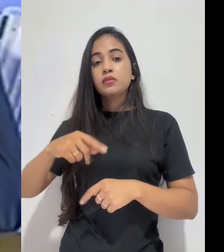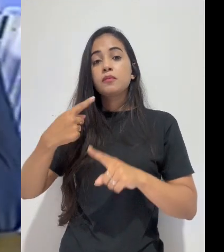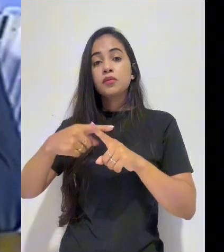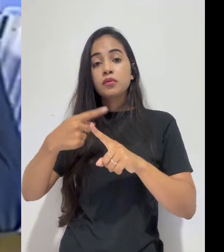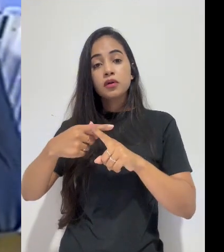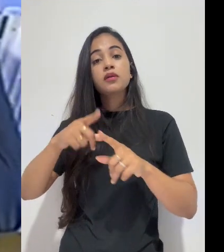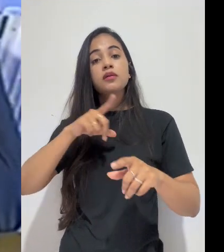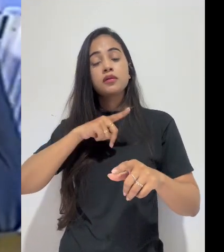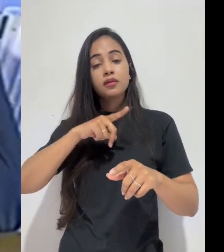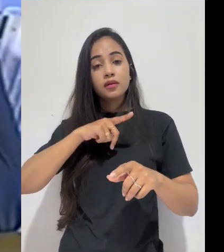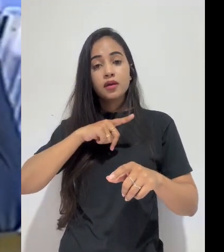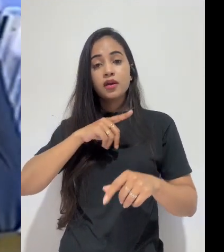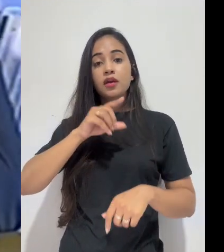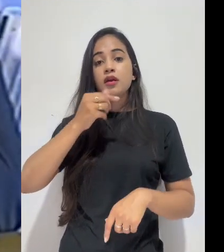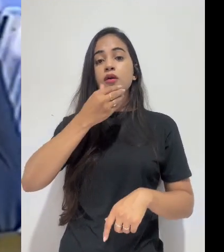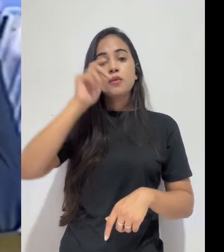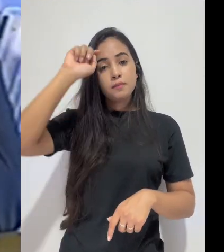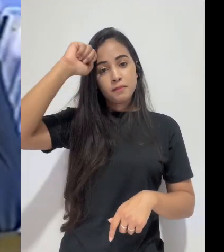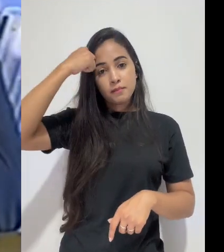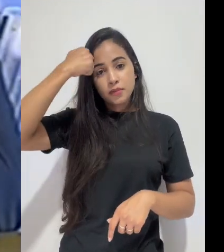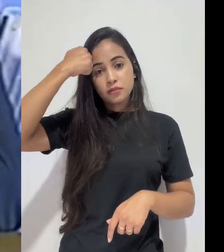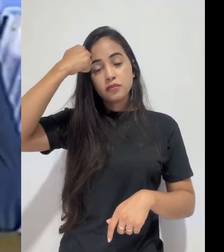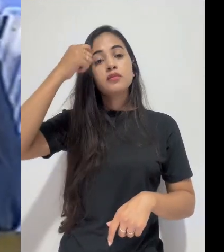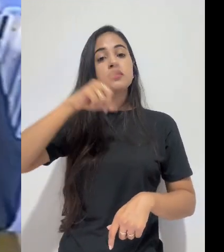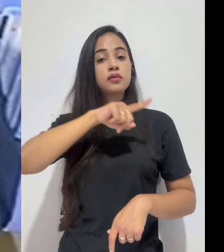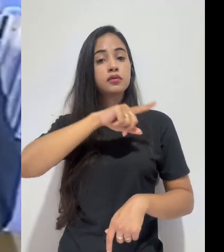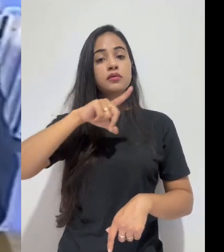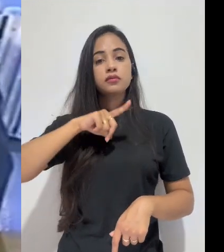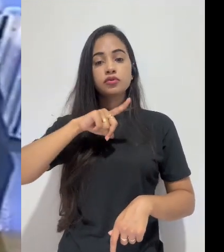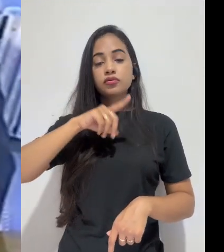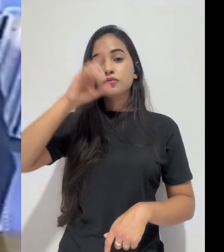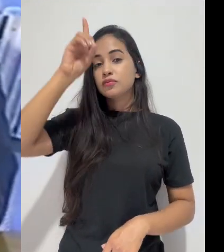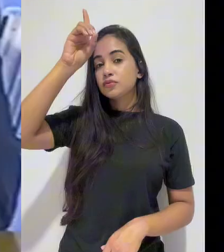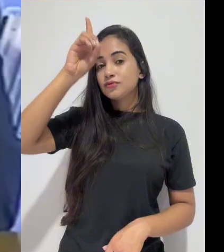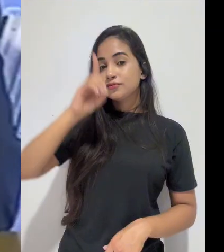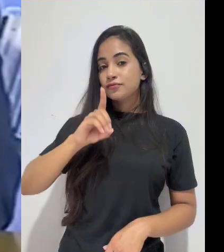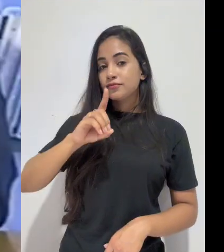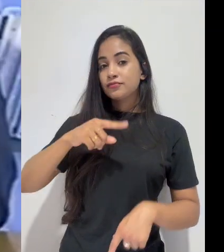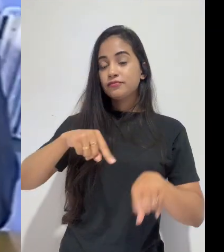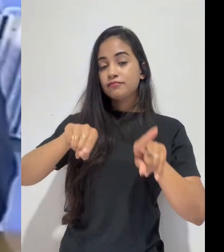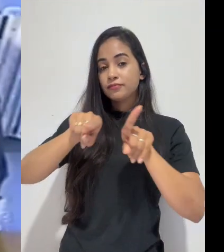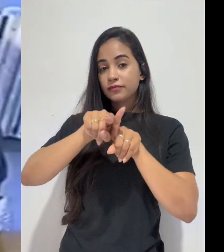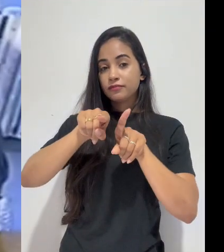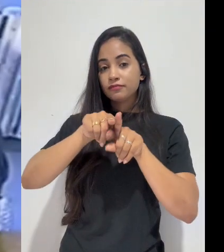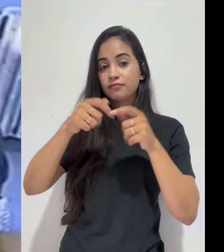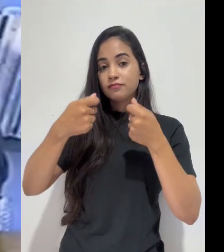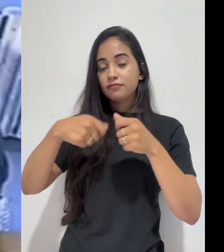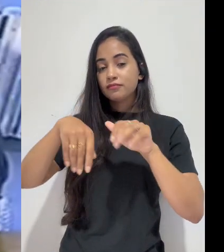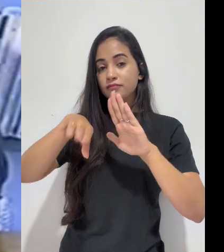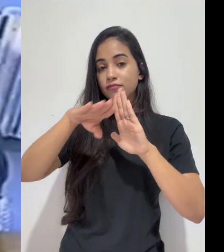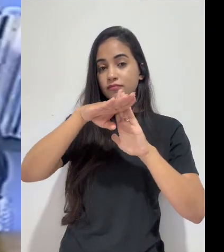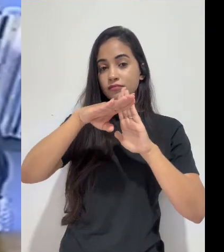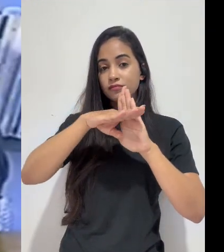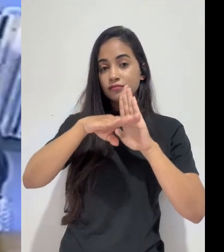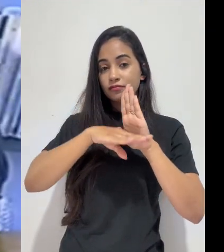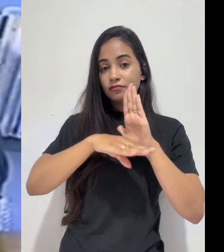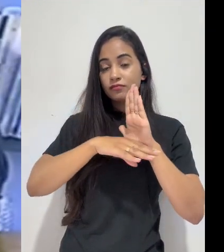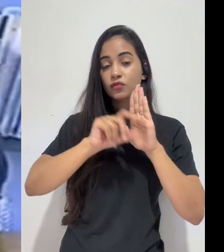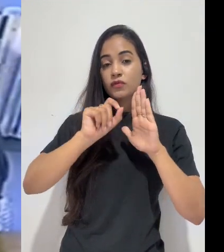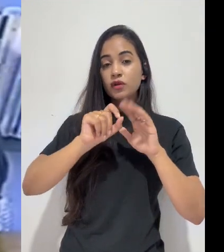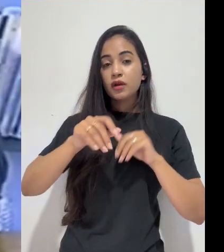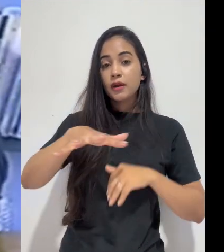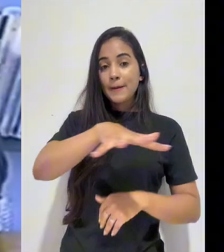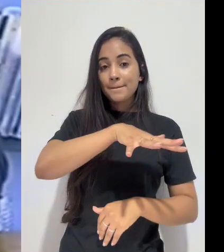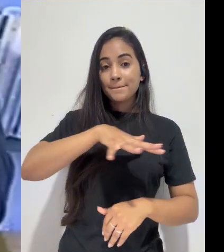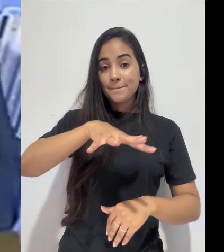violou um direito de um negro em função da raça. Em segundo lugar, é preciso qualificar as demandas do movimento